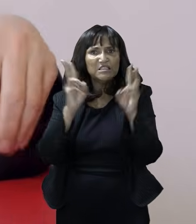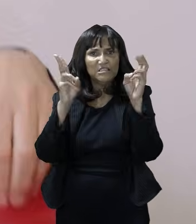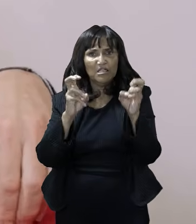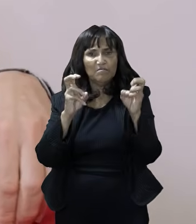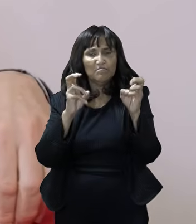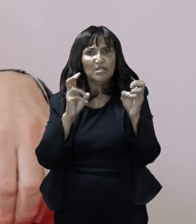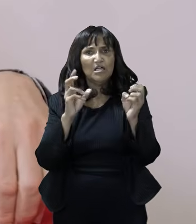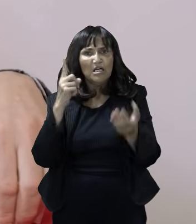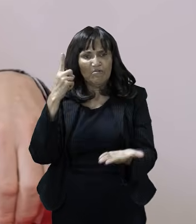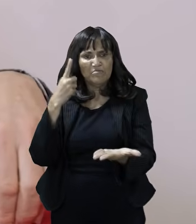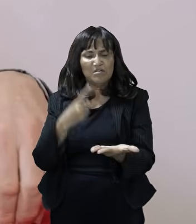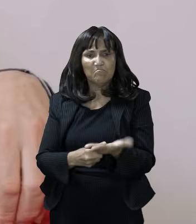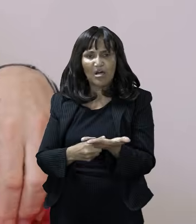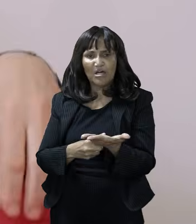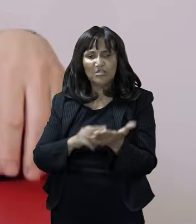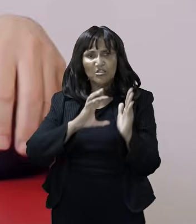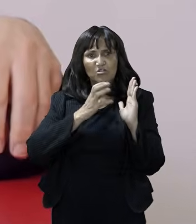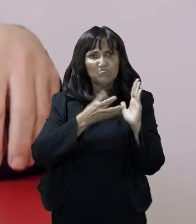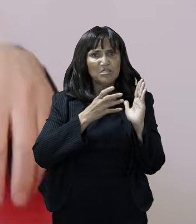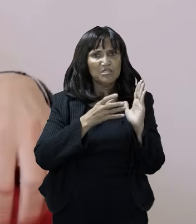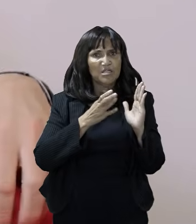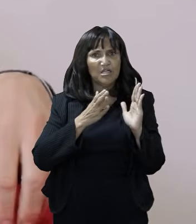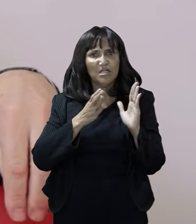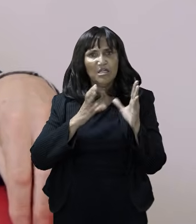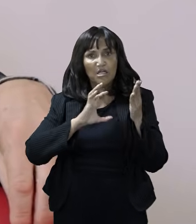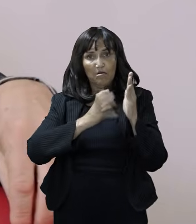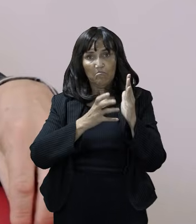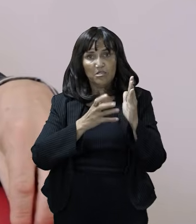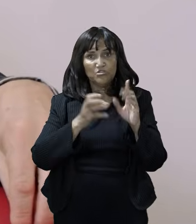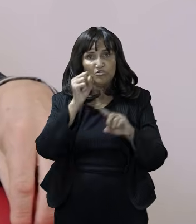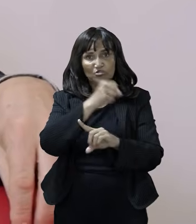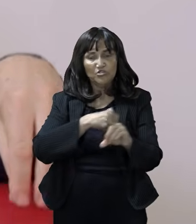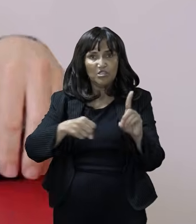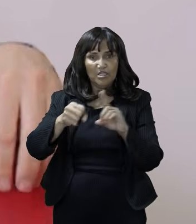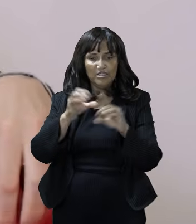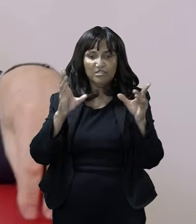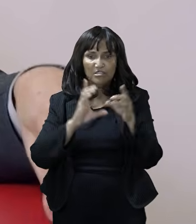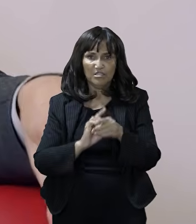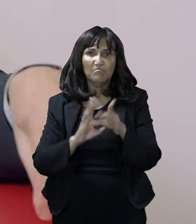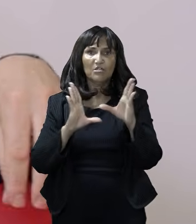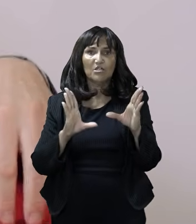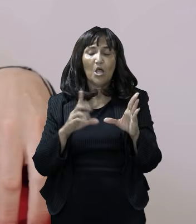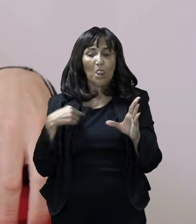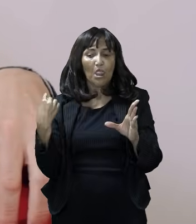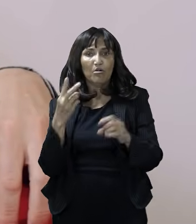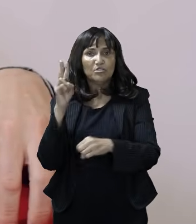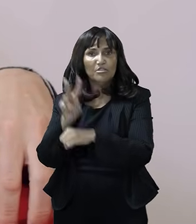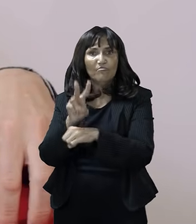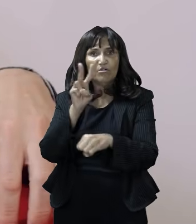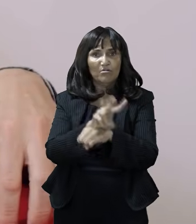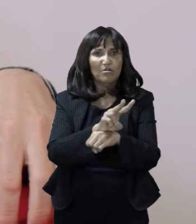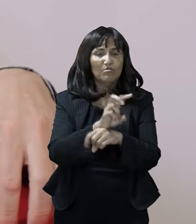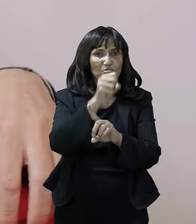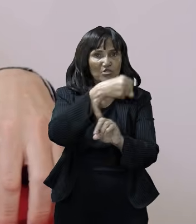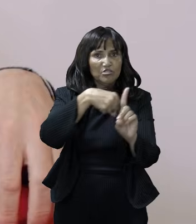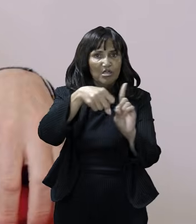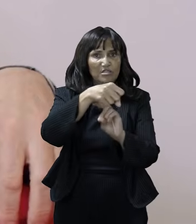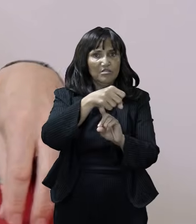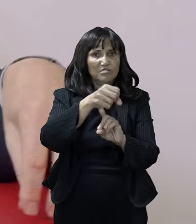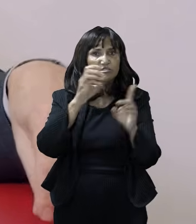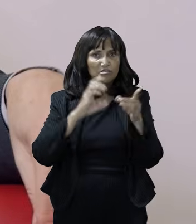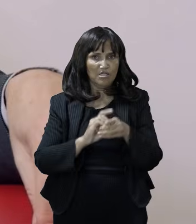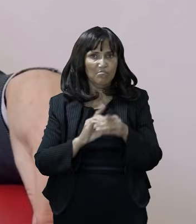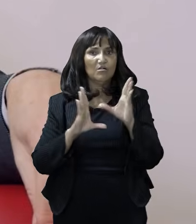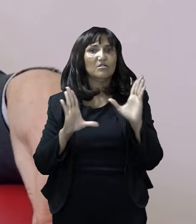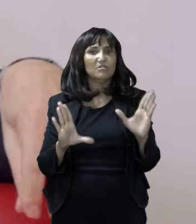é um partido socialista, que é um partido democrático. A gente defende o socialismo democrático. Mais